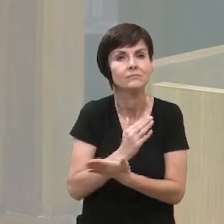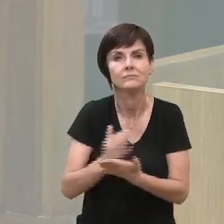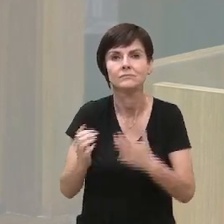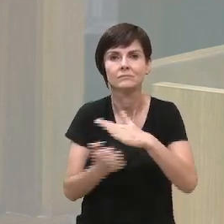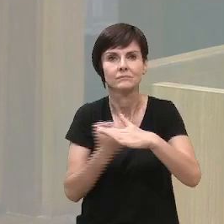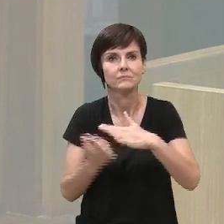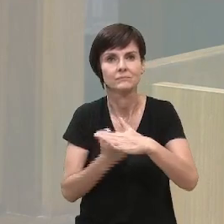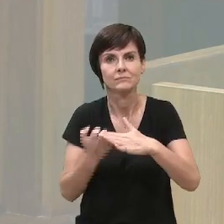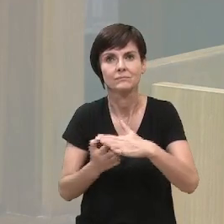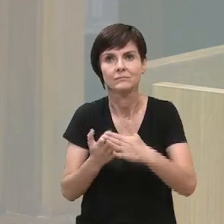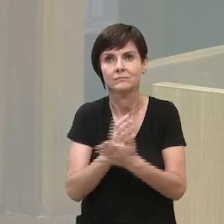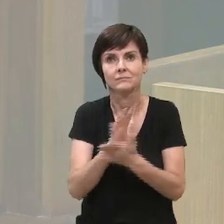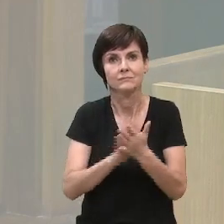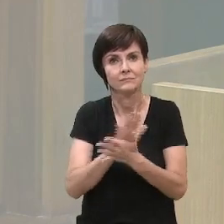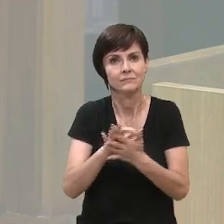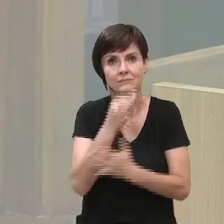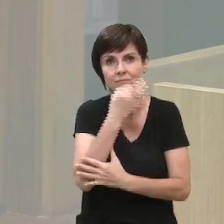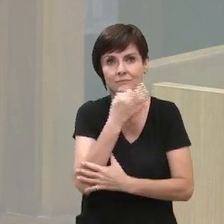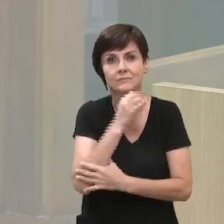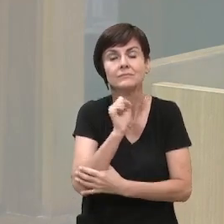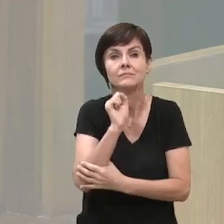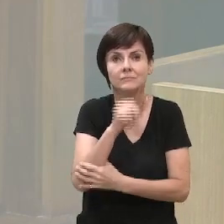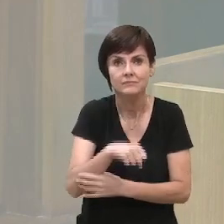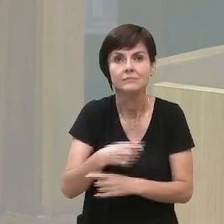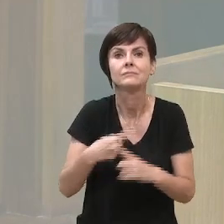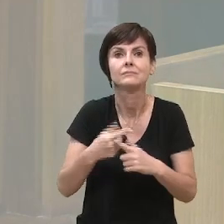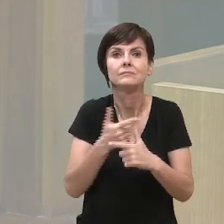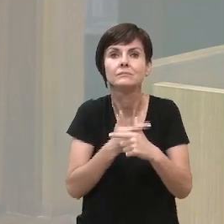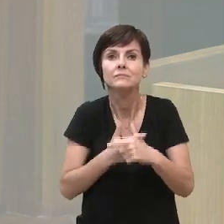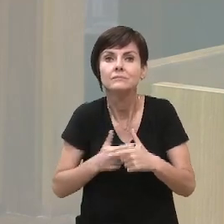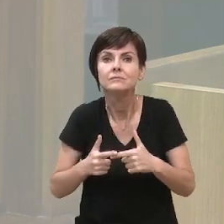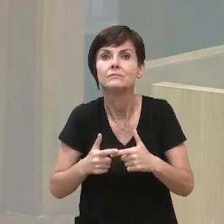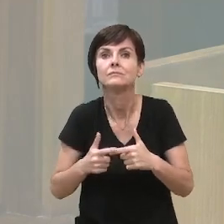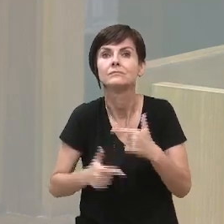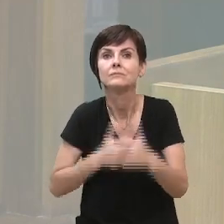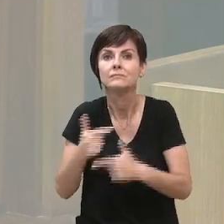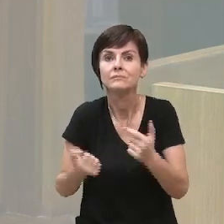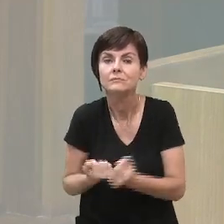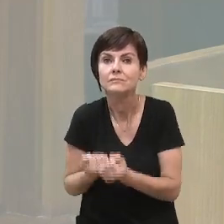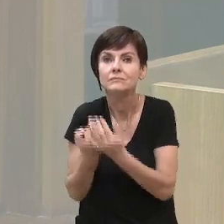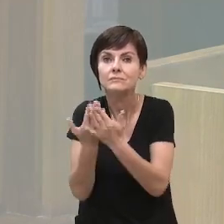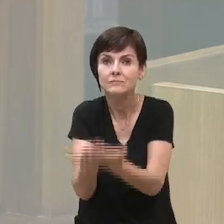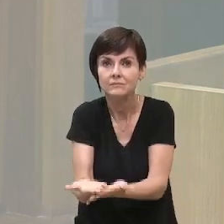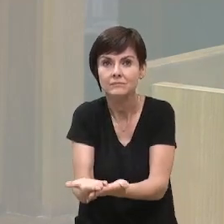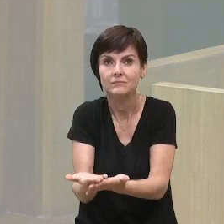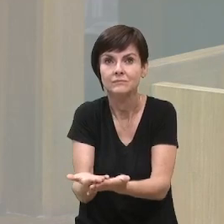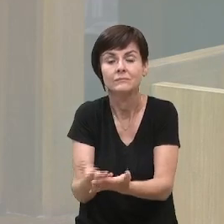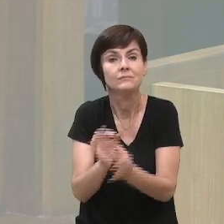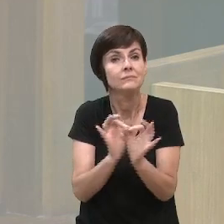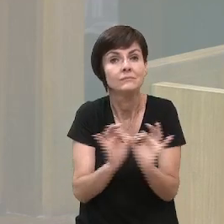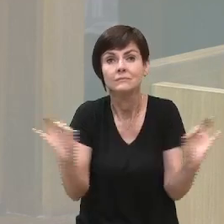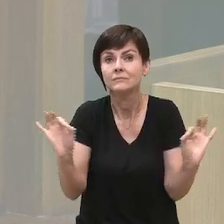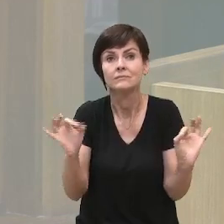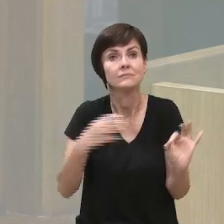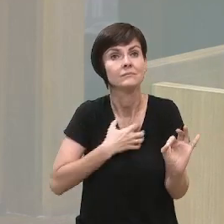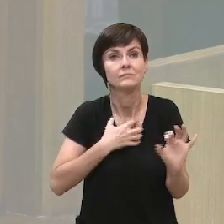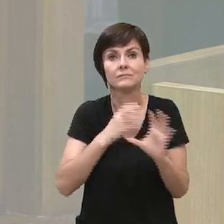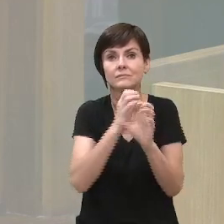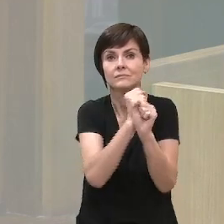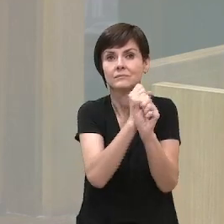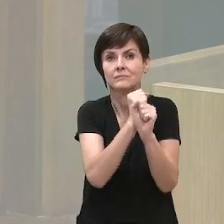não está instalada hoje em Caxias, porque ela vai diluir no serviço. É simples. É assim que funciona. Quanto